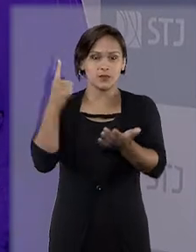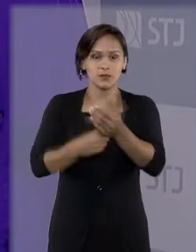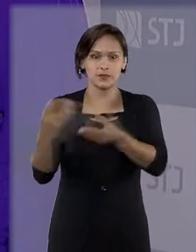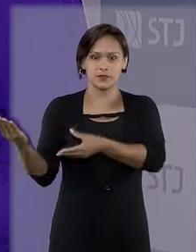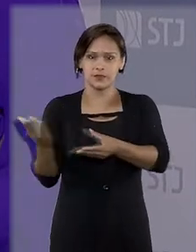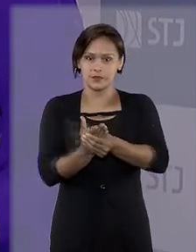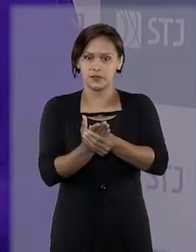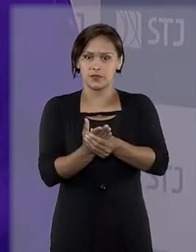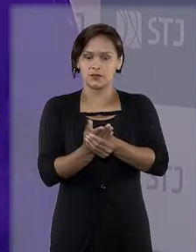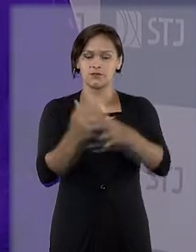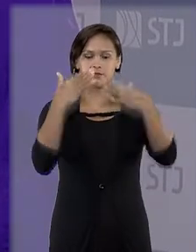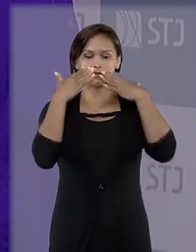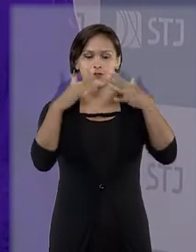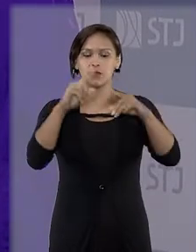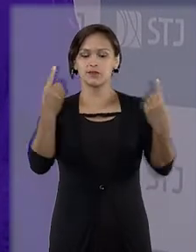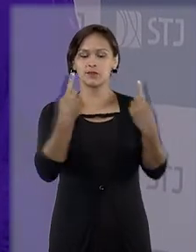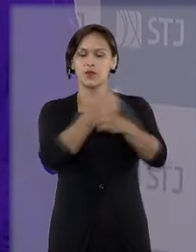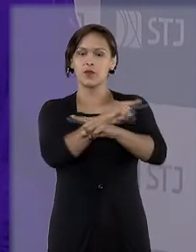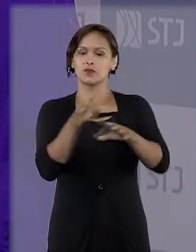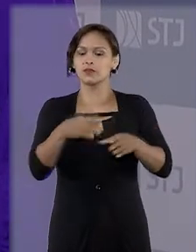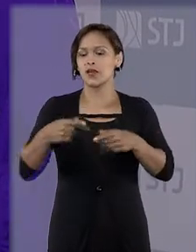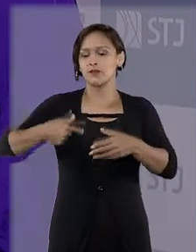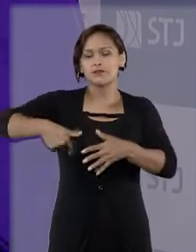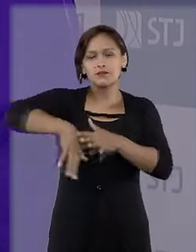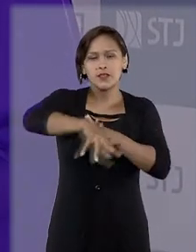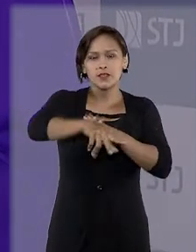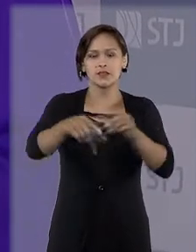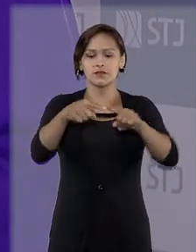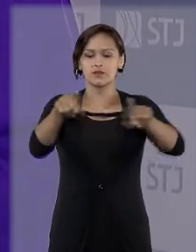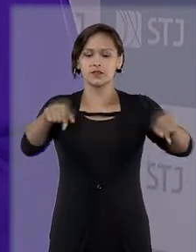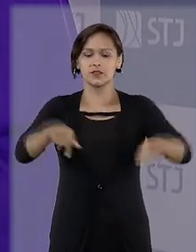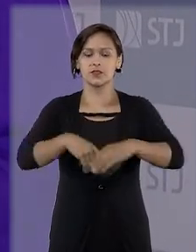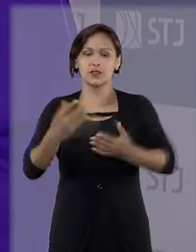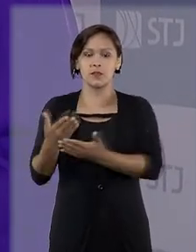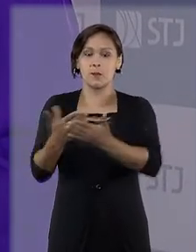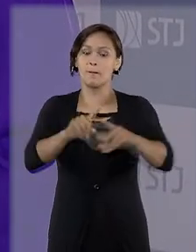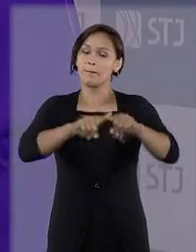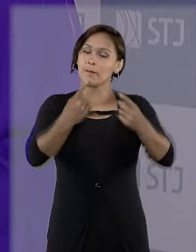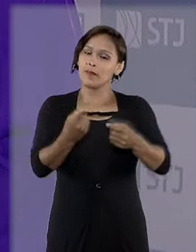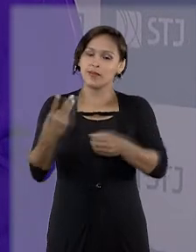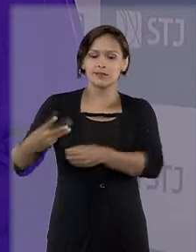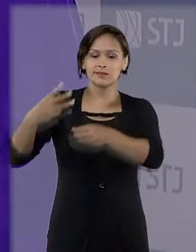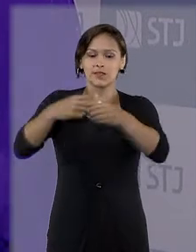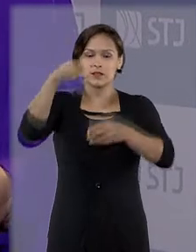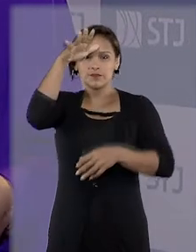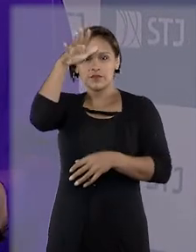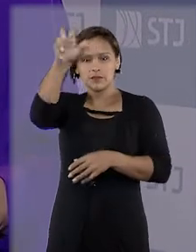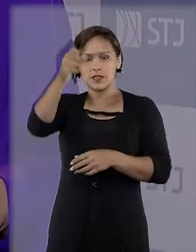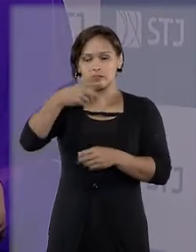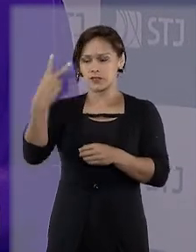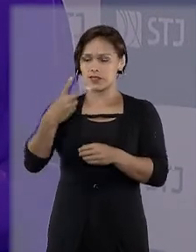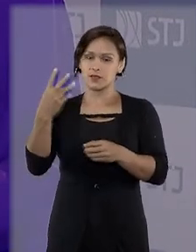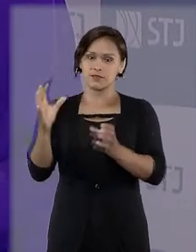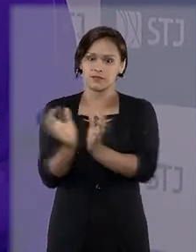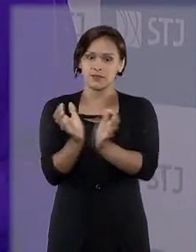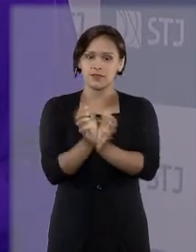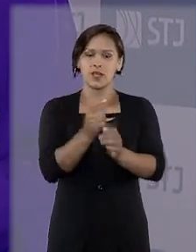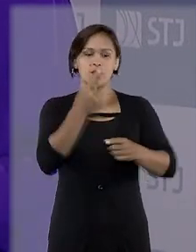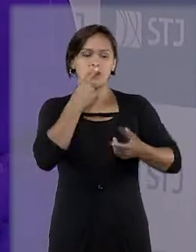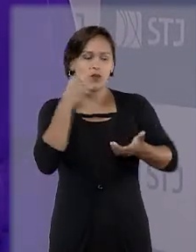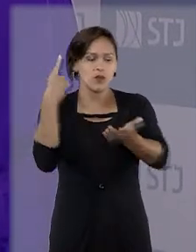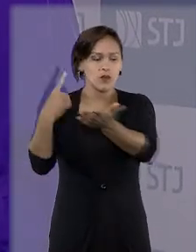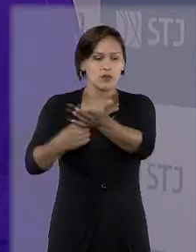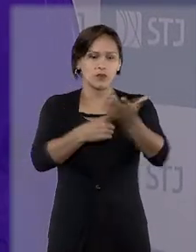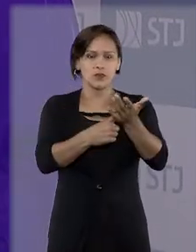civil pública, não se opôs à criação do assentamento, mas o Tribunal Regional Federal da 2ª Região ordenou, entre outras coisas,